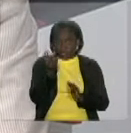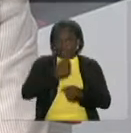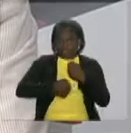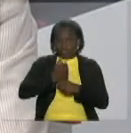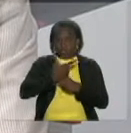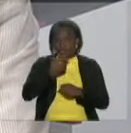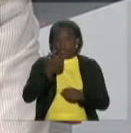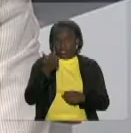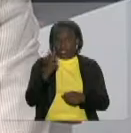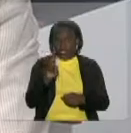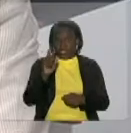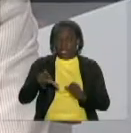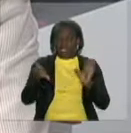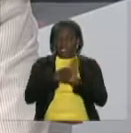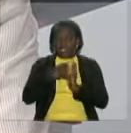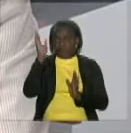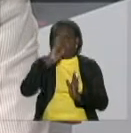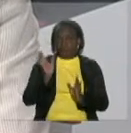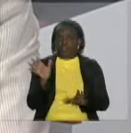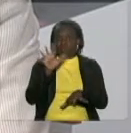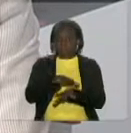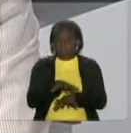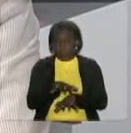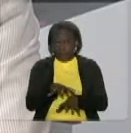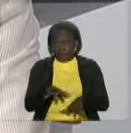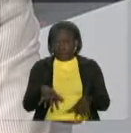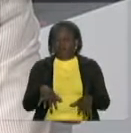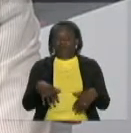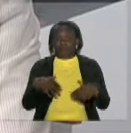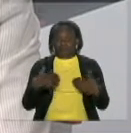de 2015, que é a Lei Brasileira da Inclusão.